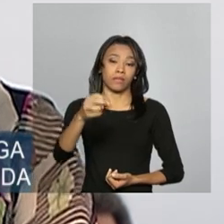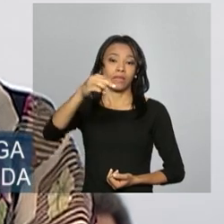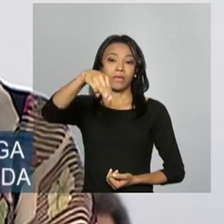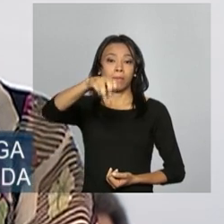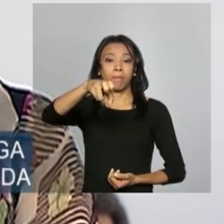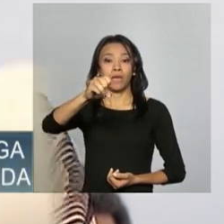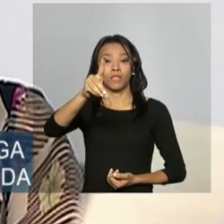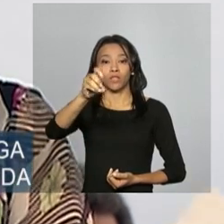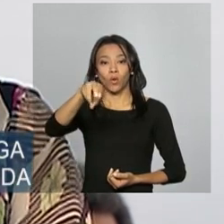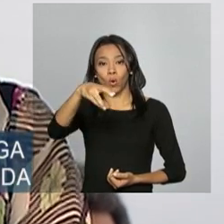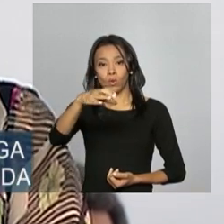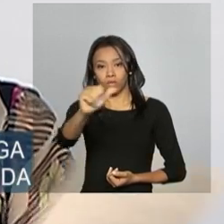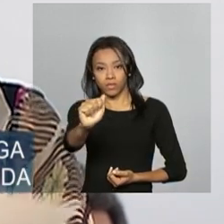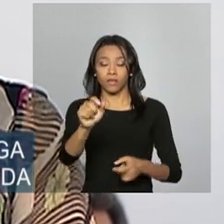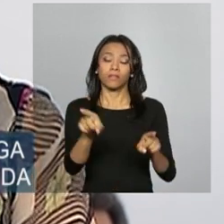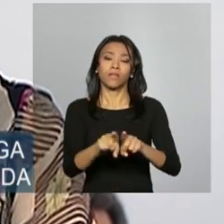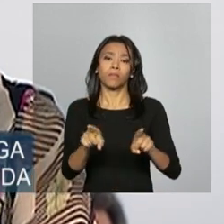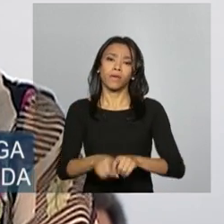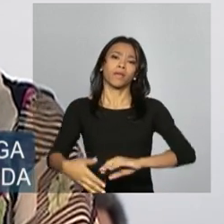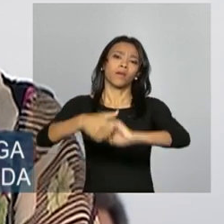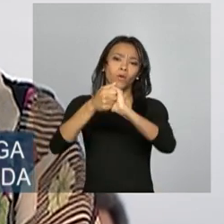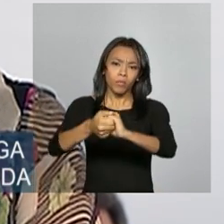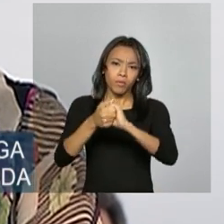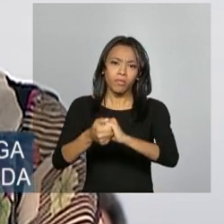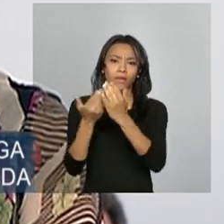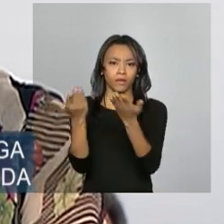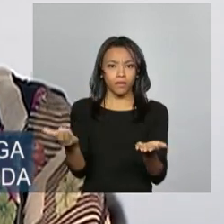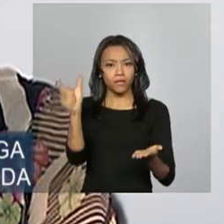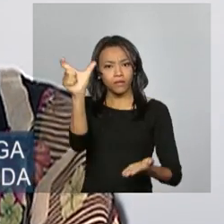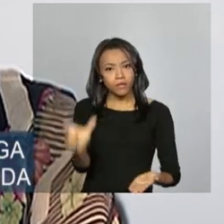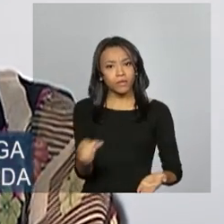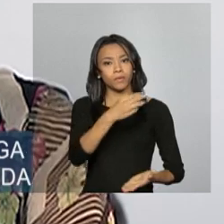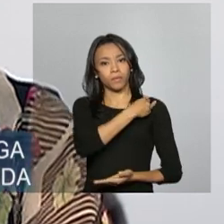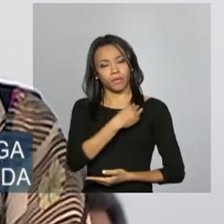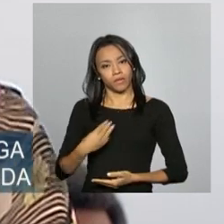Cumprimento também a Miriam Belchior, presidente da Caixa.